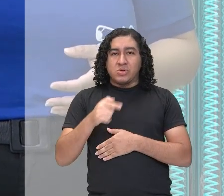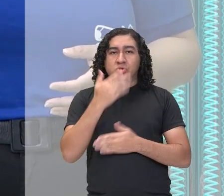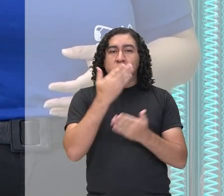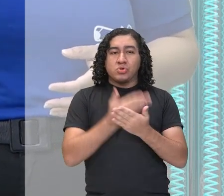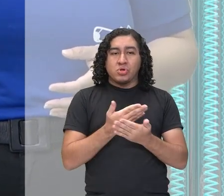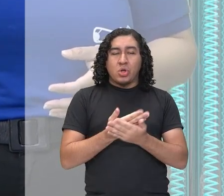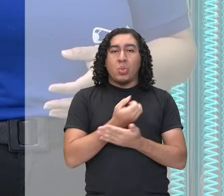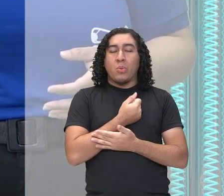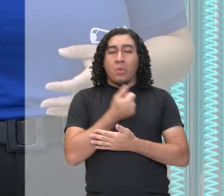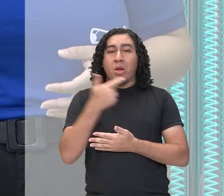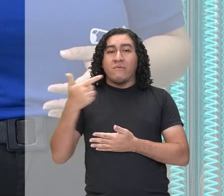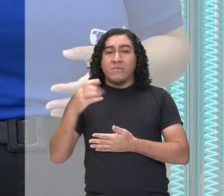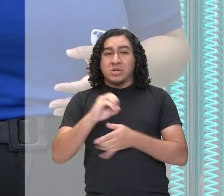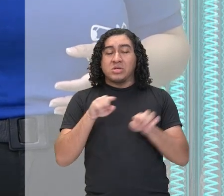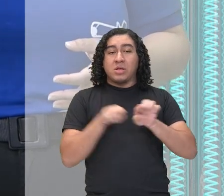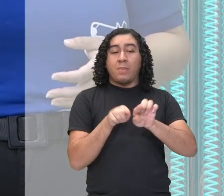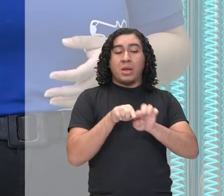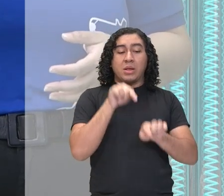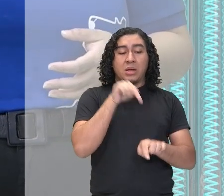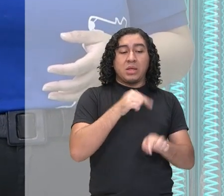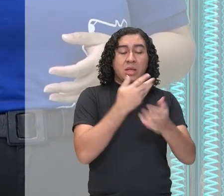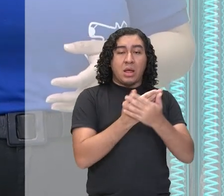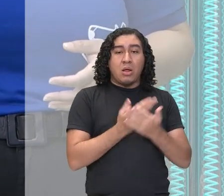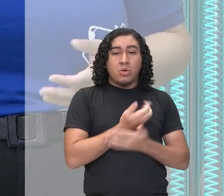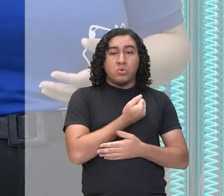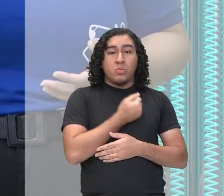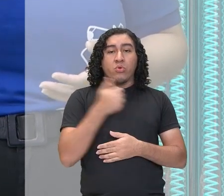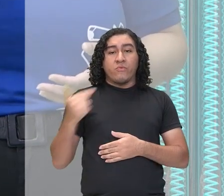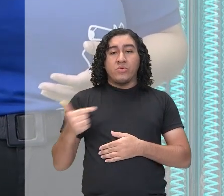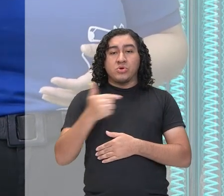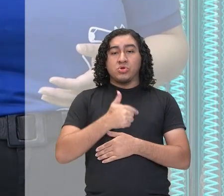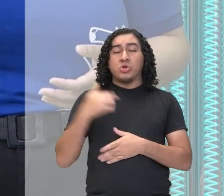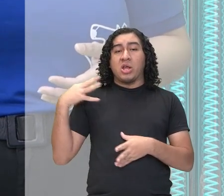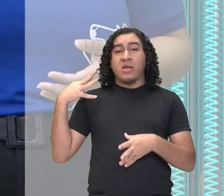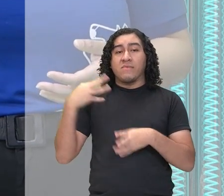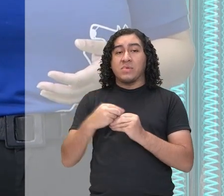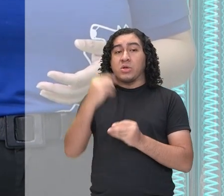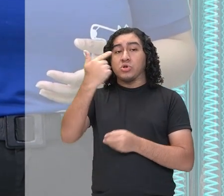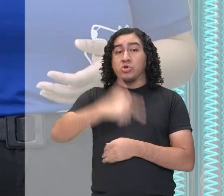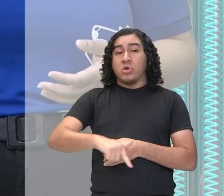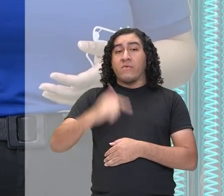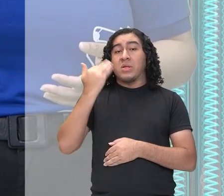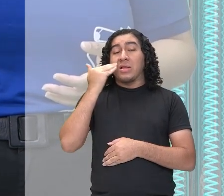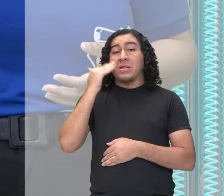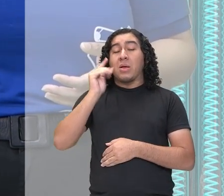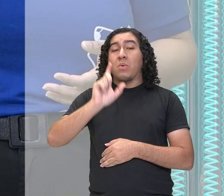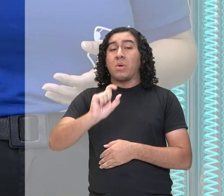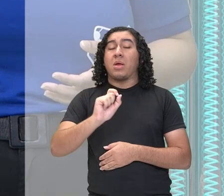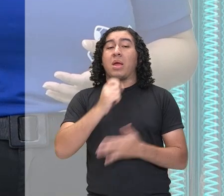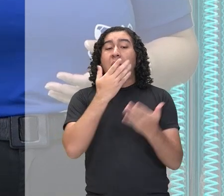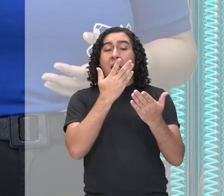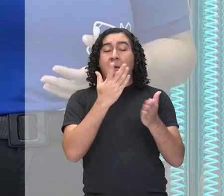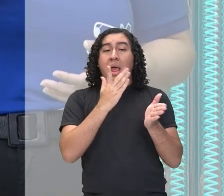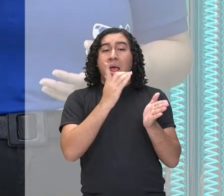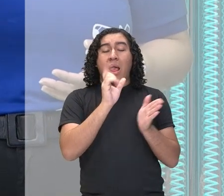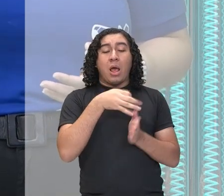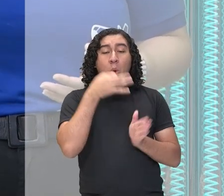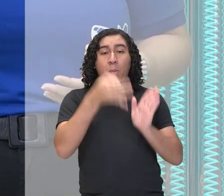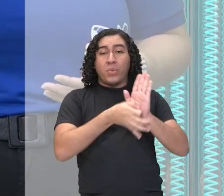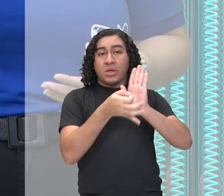20 e nesta aula 22 vamos revisar e reforçar. É o conceito de artigo de opinião.